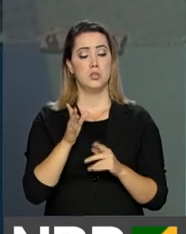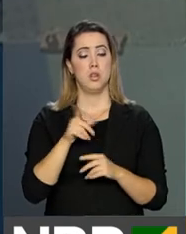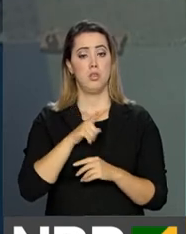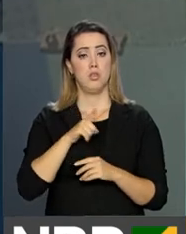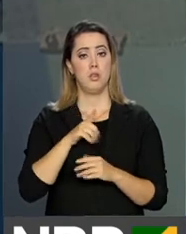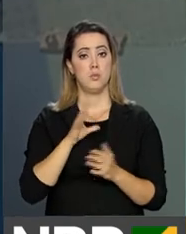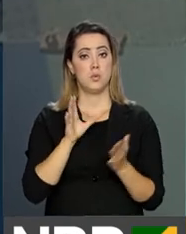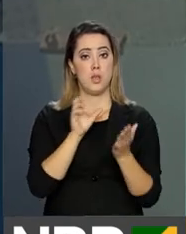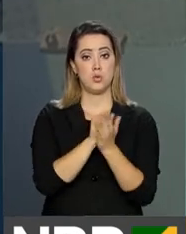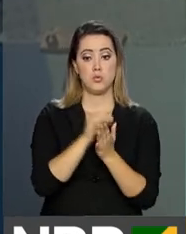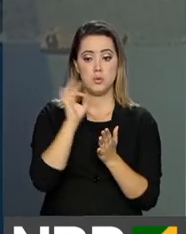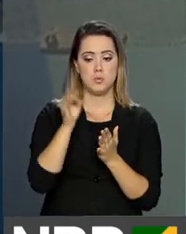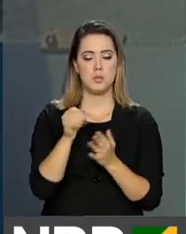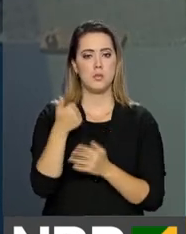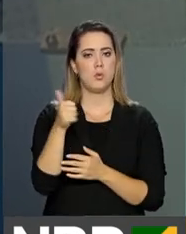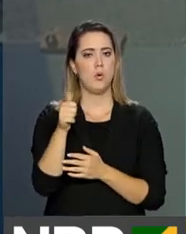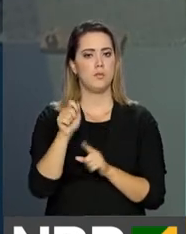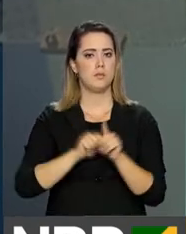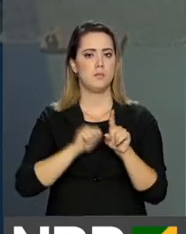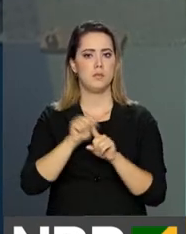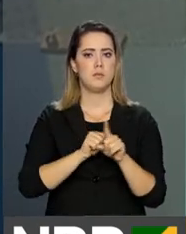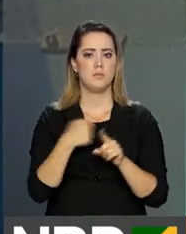verdade, 11 meses. Estamos,